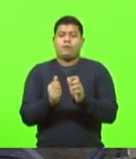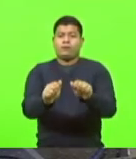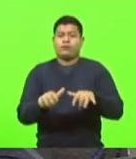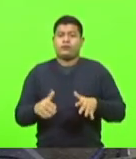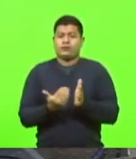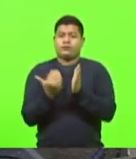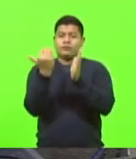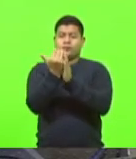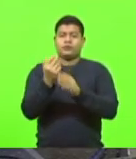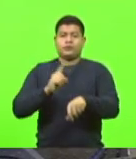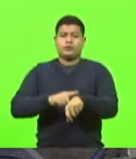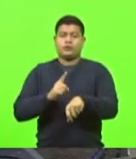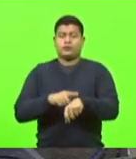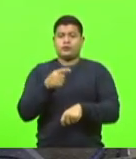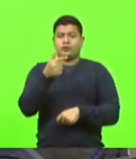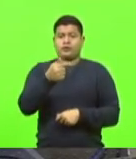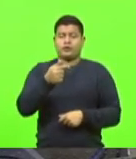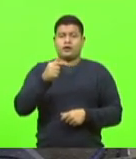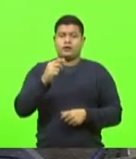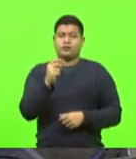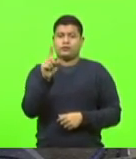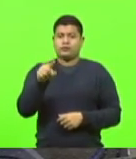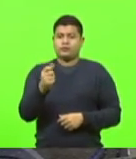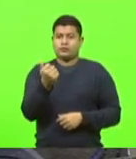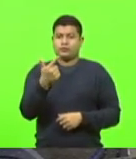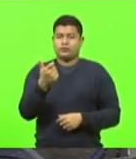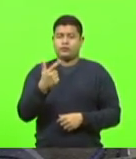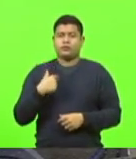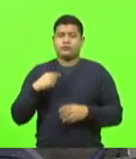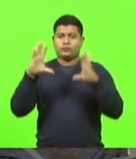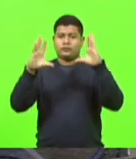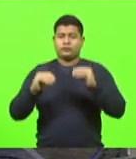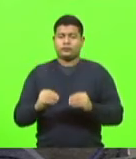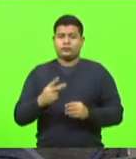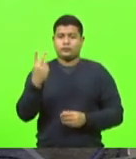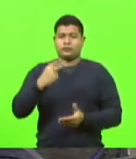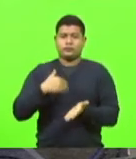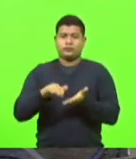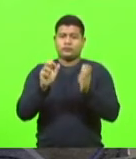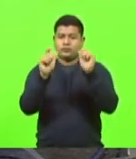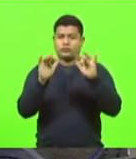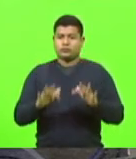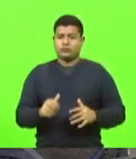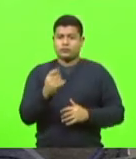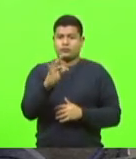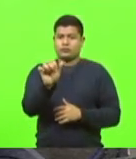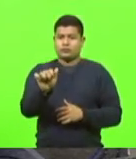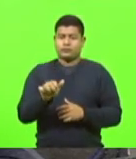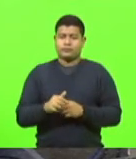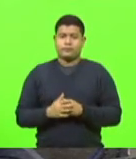19 horas e 12 minutos. Para constar, o segundo secretário lavrou a presente ata.